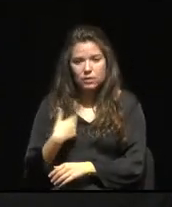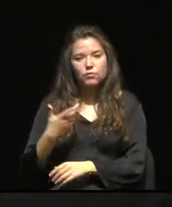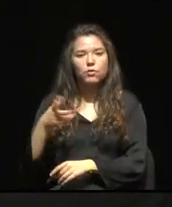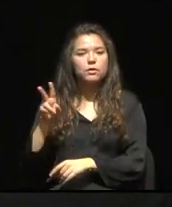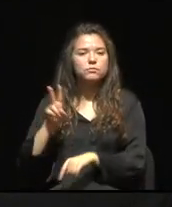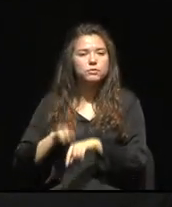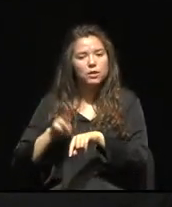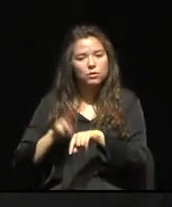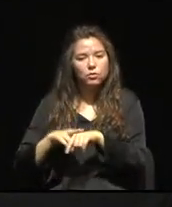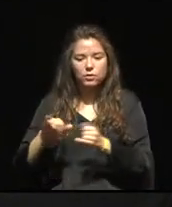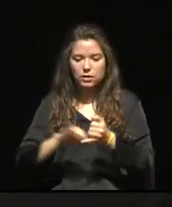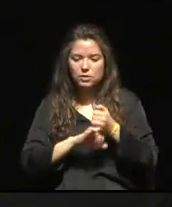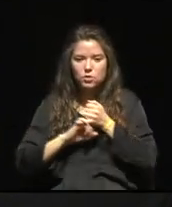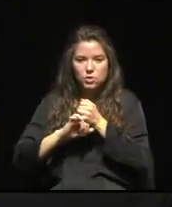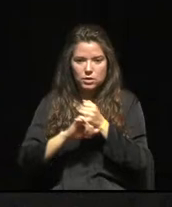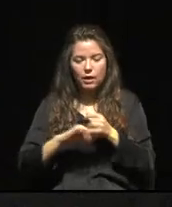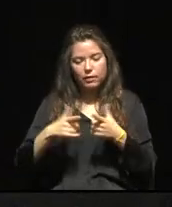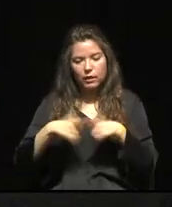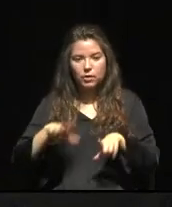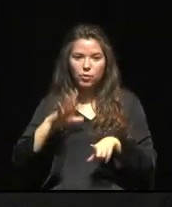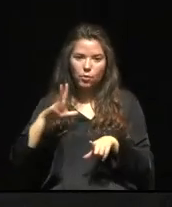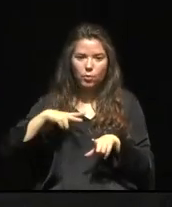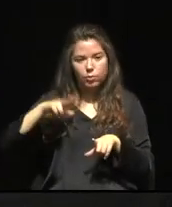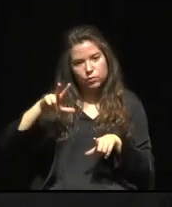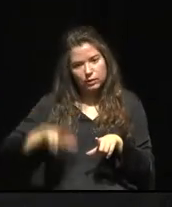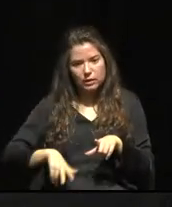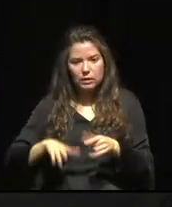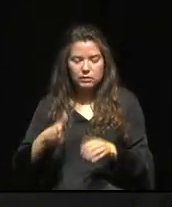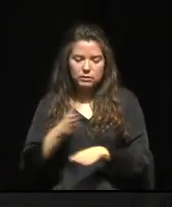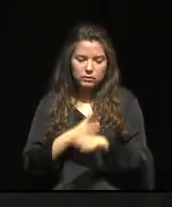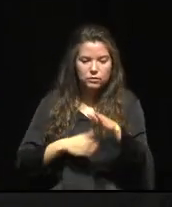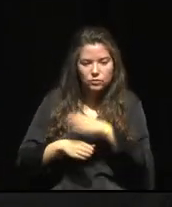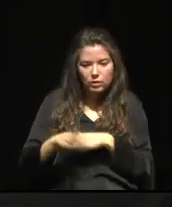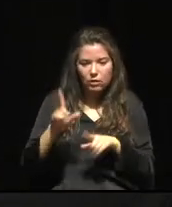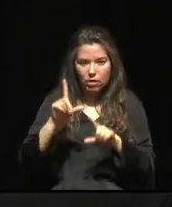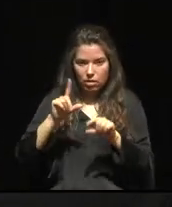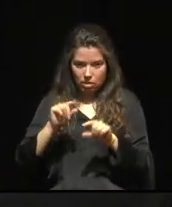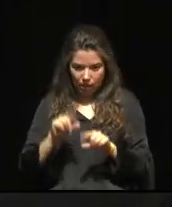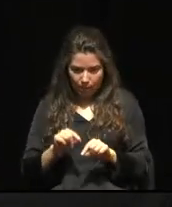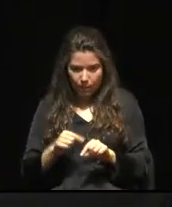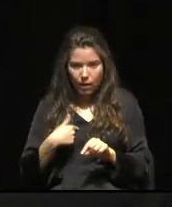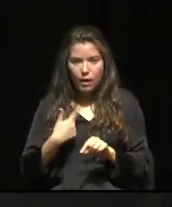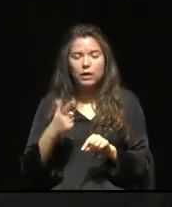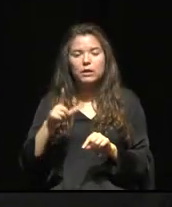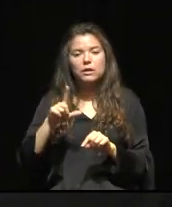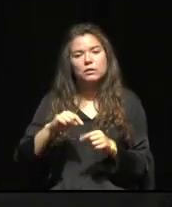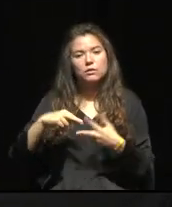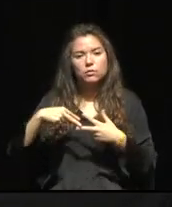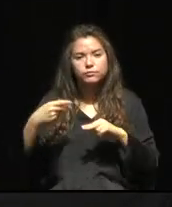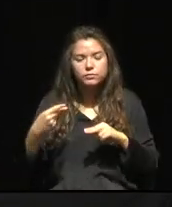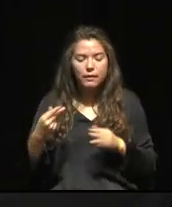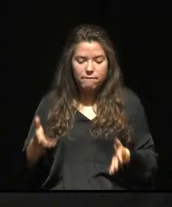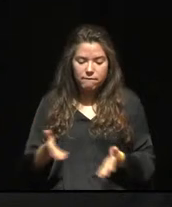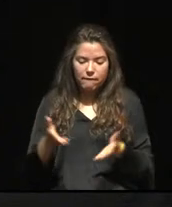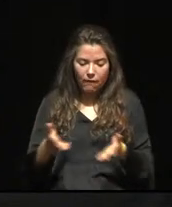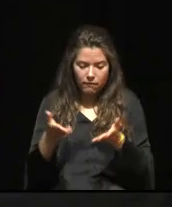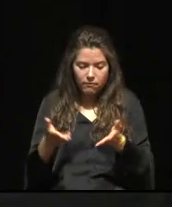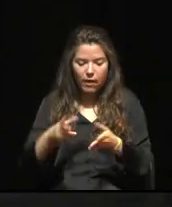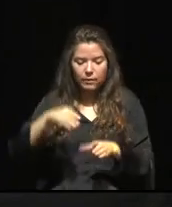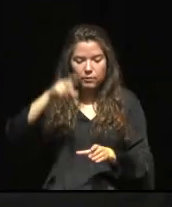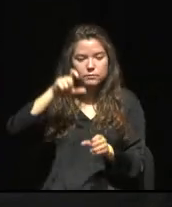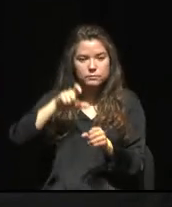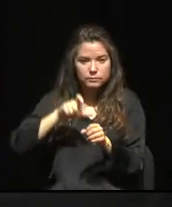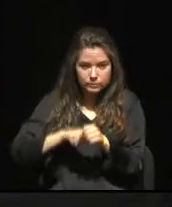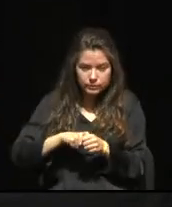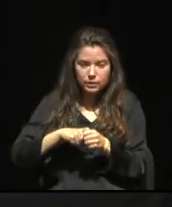língua portuguesa diretor da Confederação Nacional dos organismos de deficientes Conselheiro no Conselho Nacional de reabilitação membro do